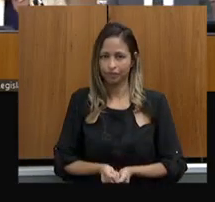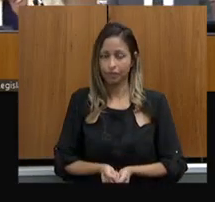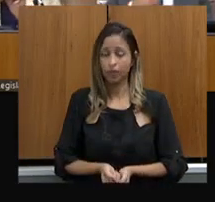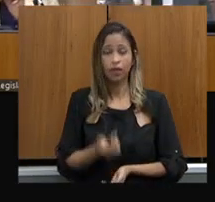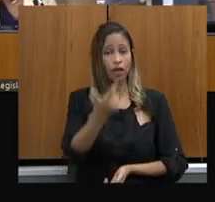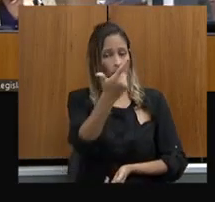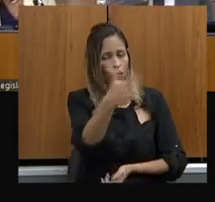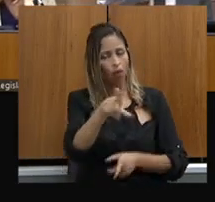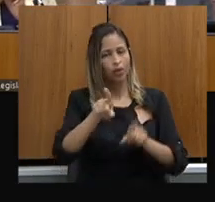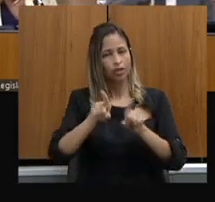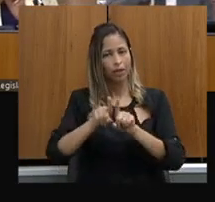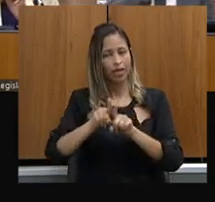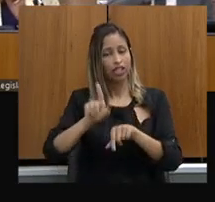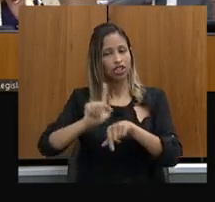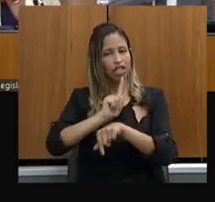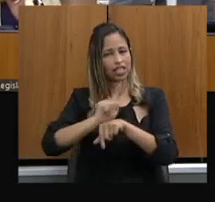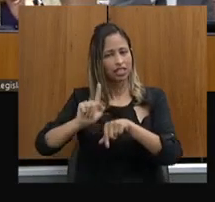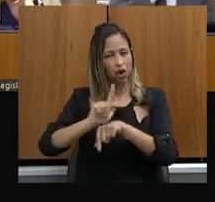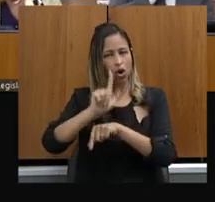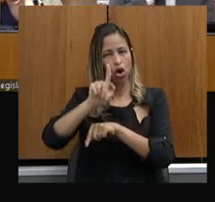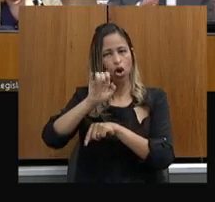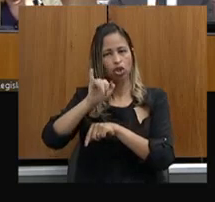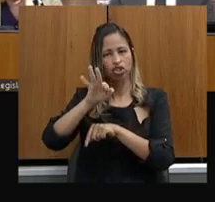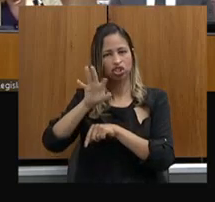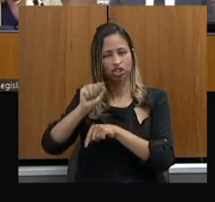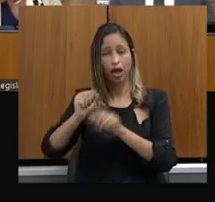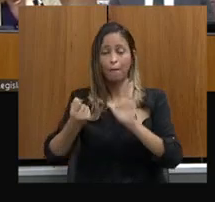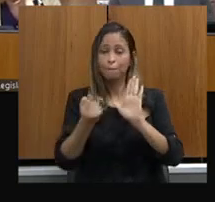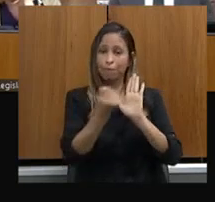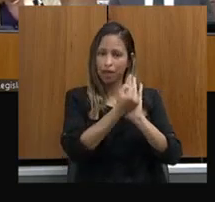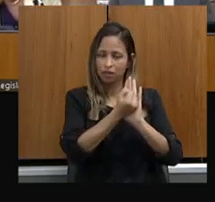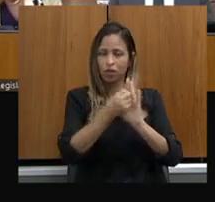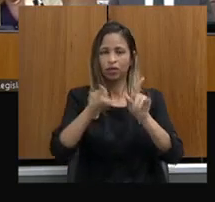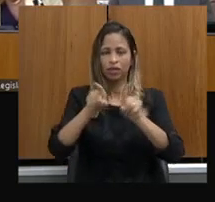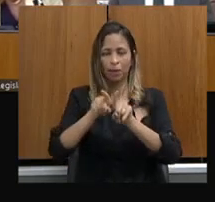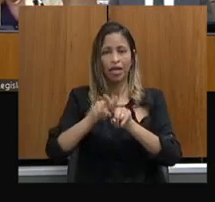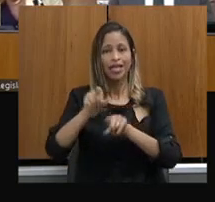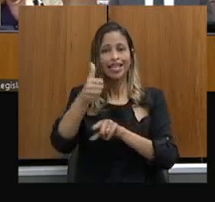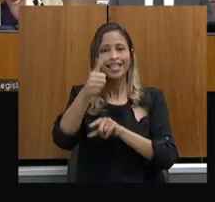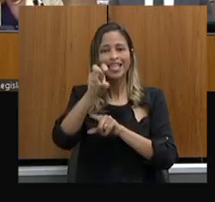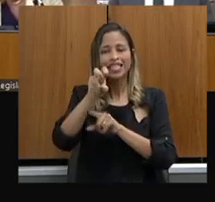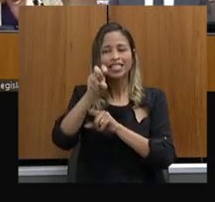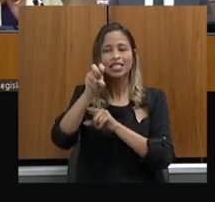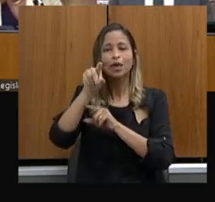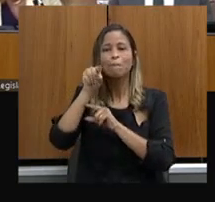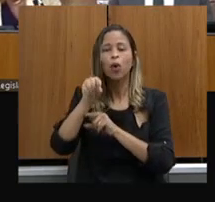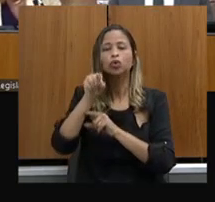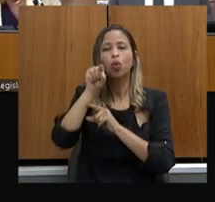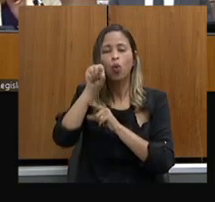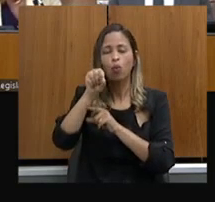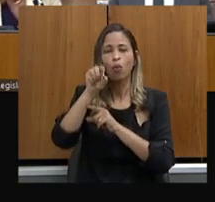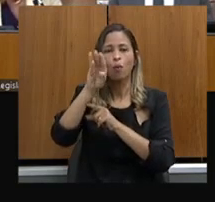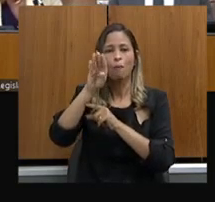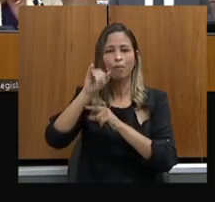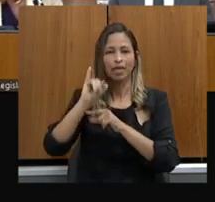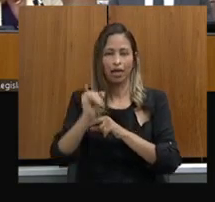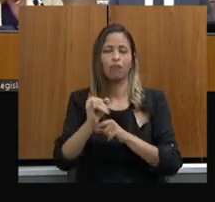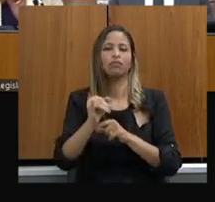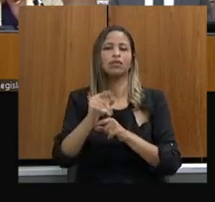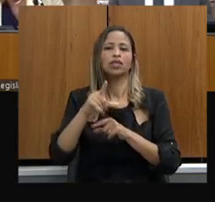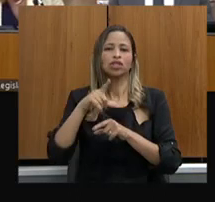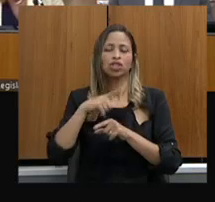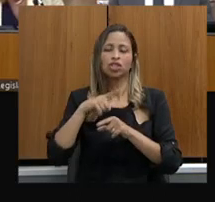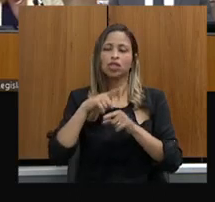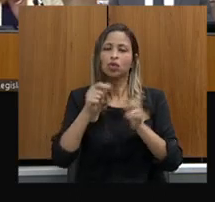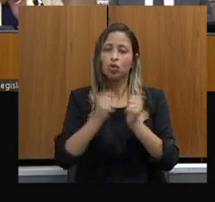que tange a gestão logística e patrimonial nós tivemos 15.1 milhão de redução pela otimização de gestão